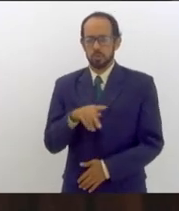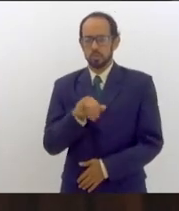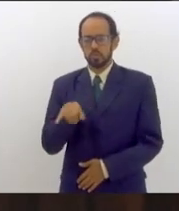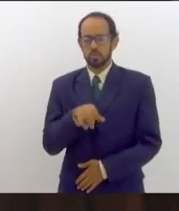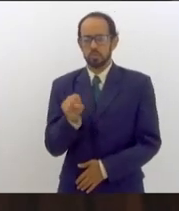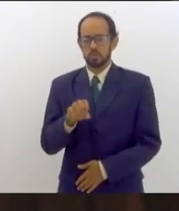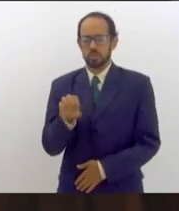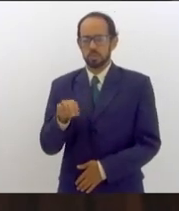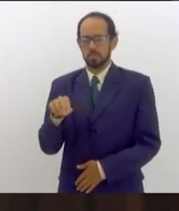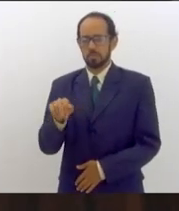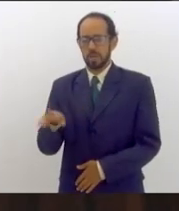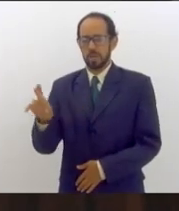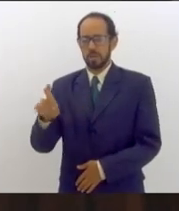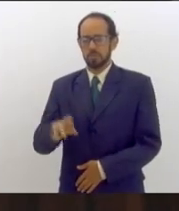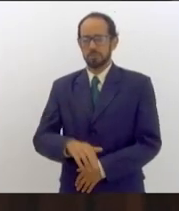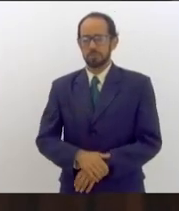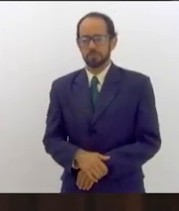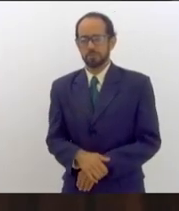Josimar